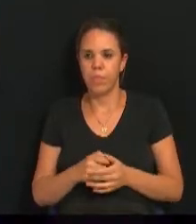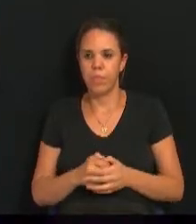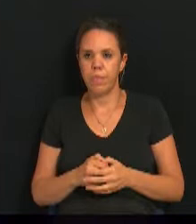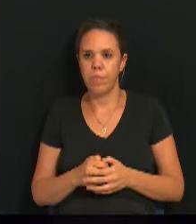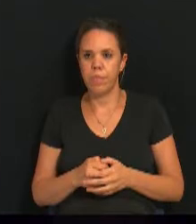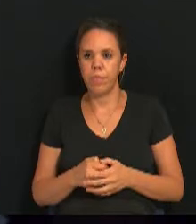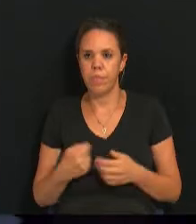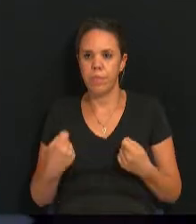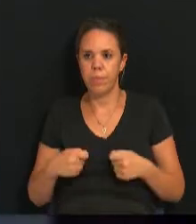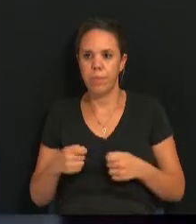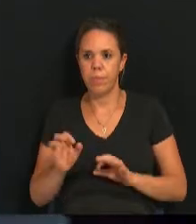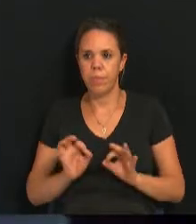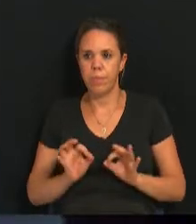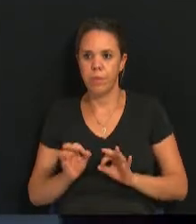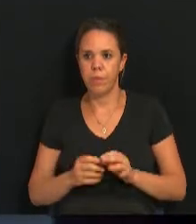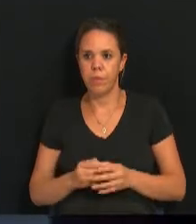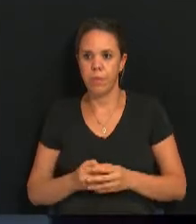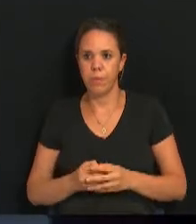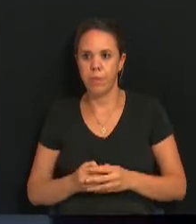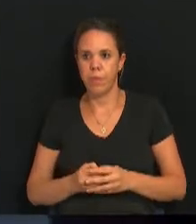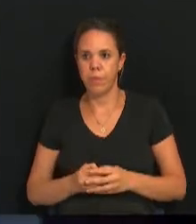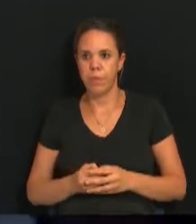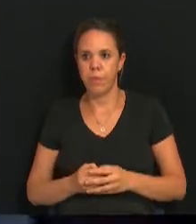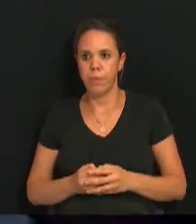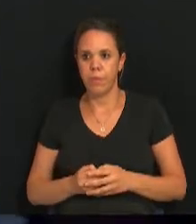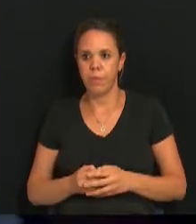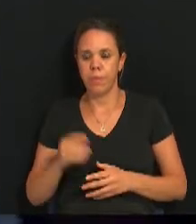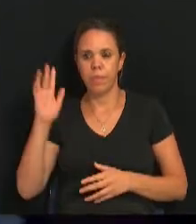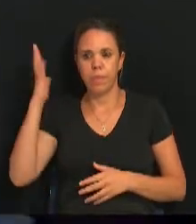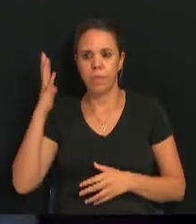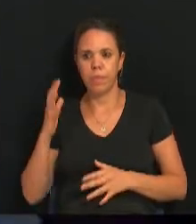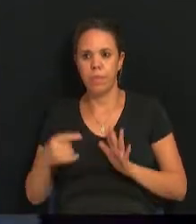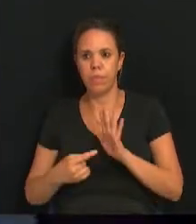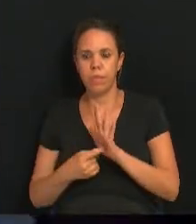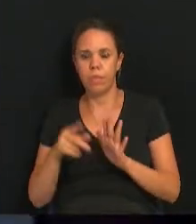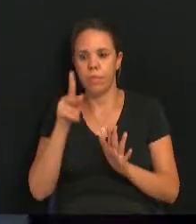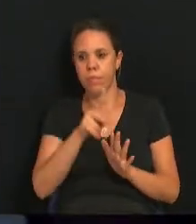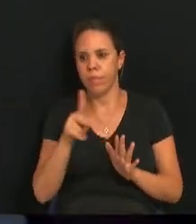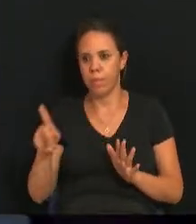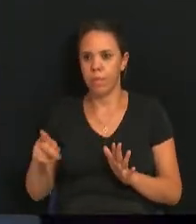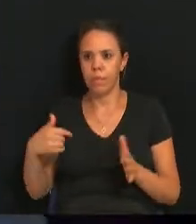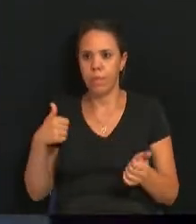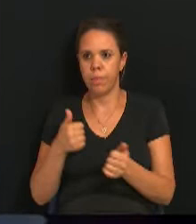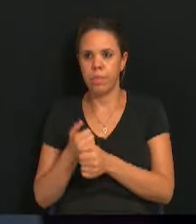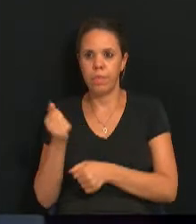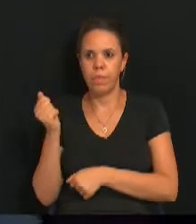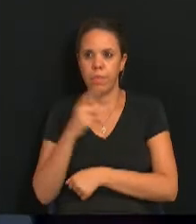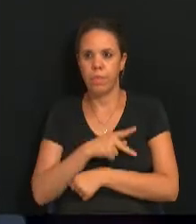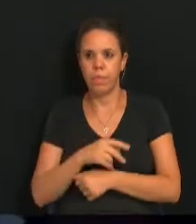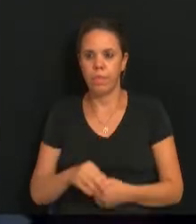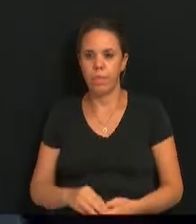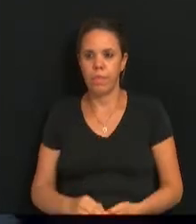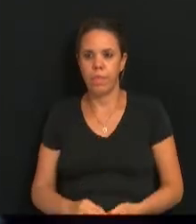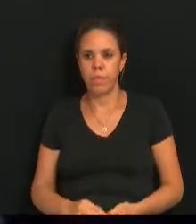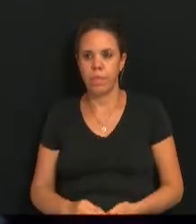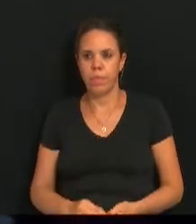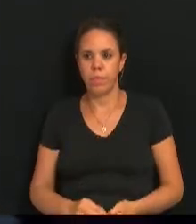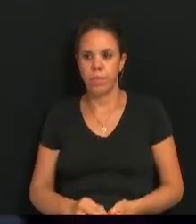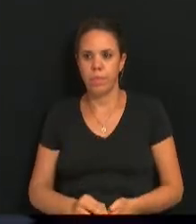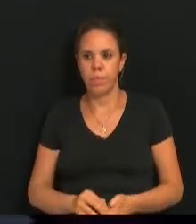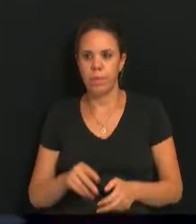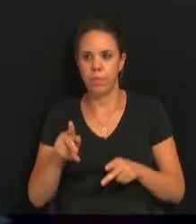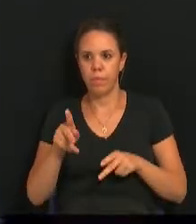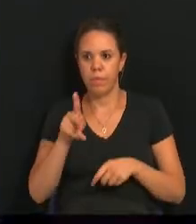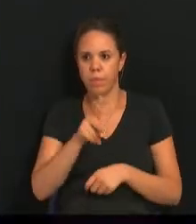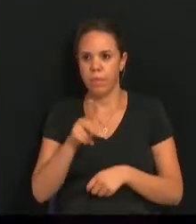muita organização nossa. Como a Guida apresentou, eu sou professor da rede há um tempinho, agora aposentado. Trabalhei como professor de